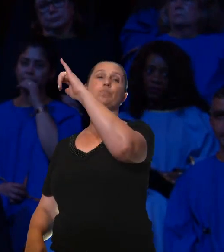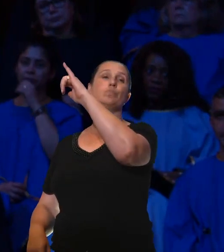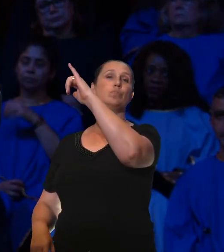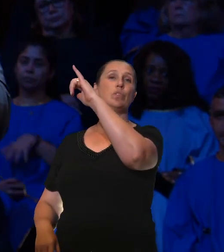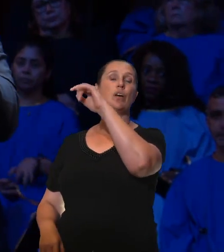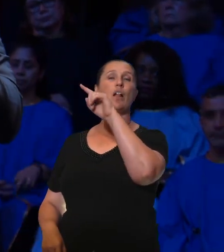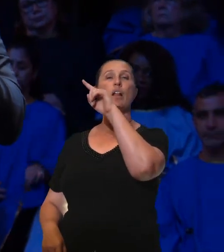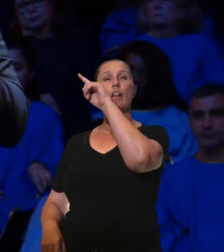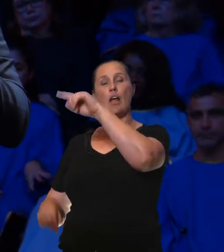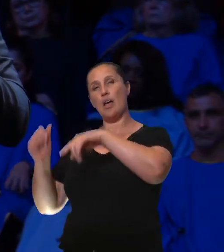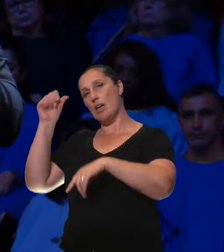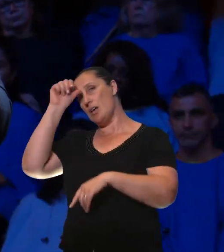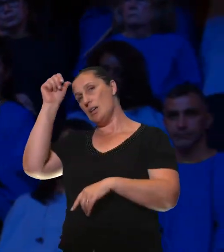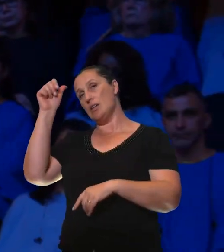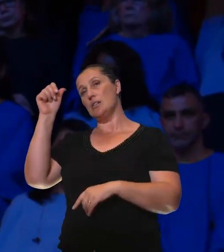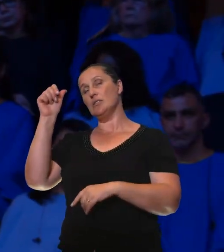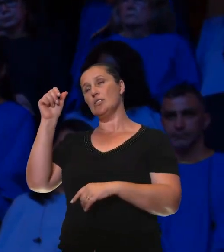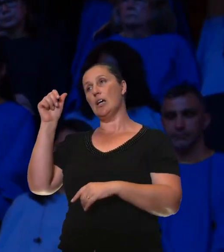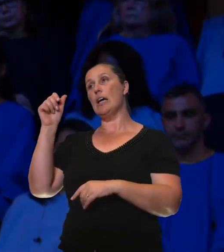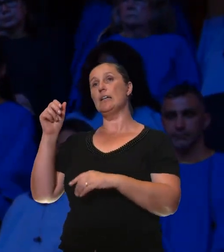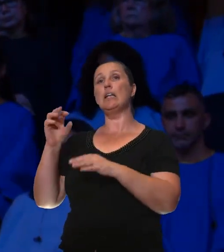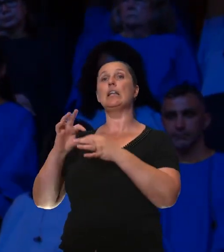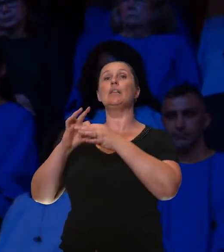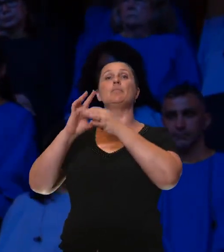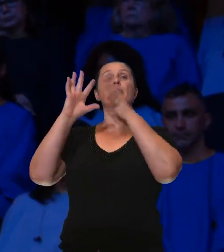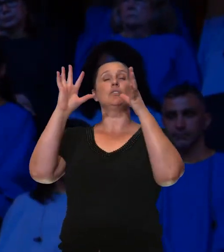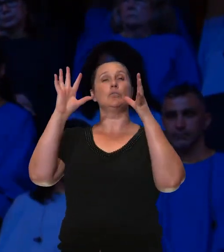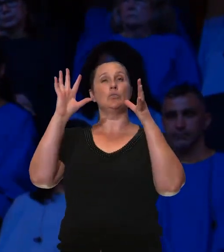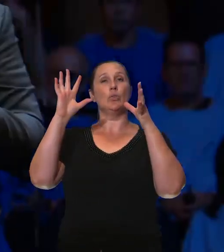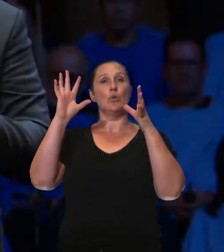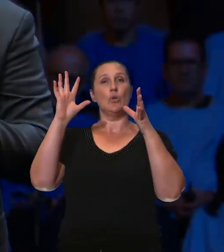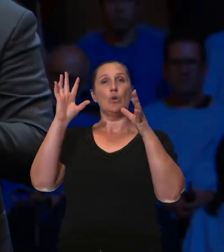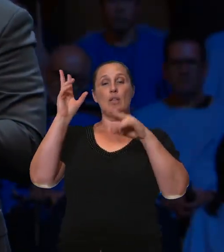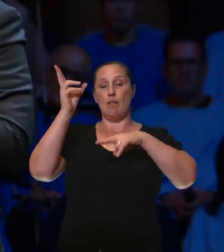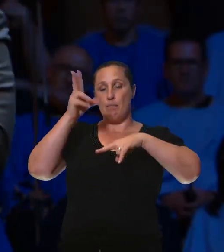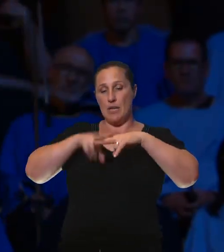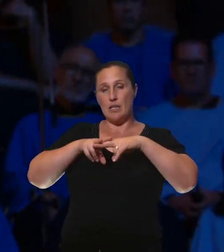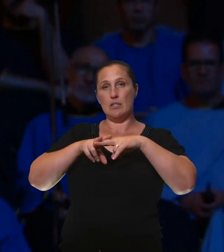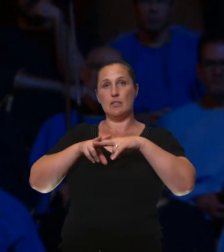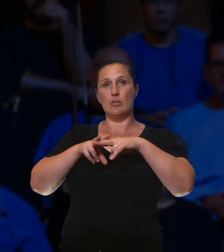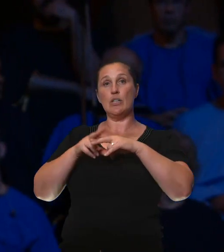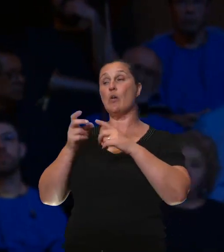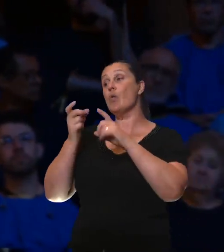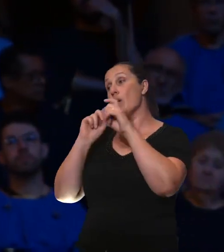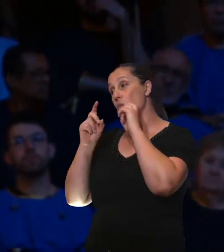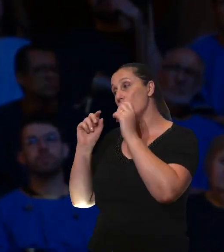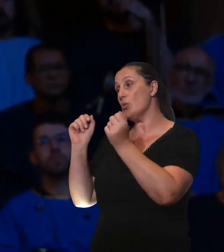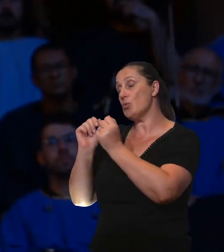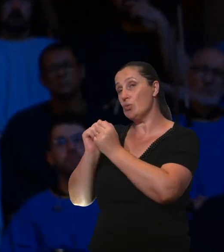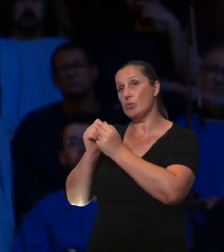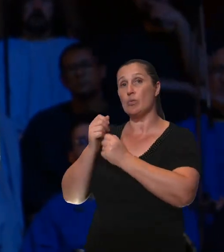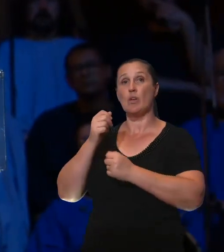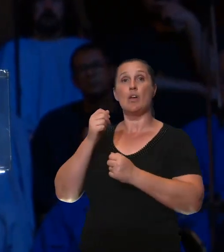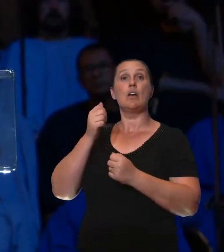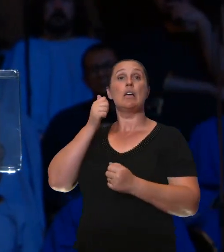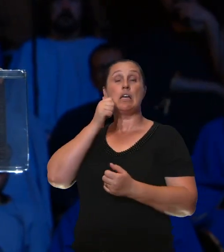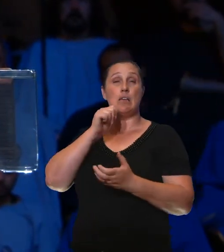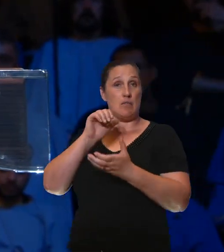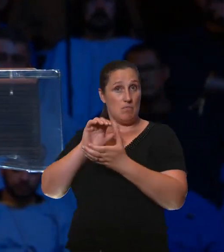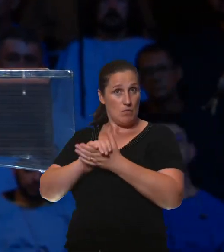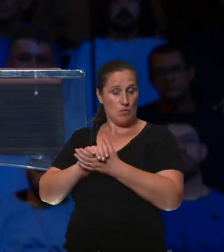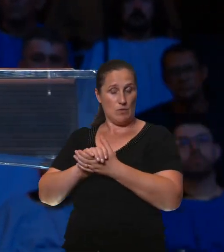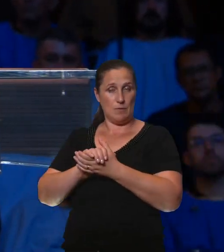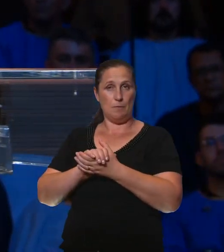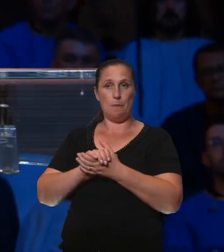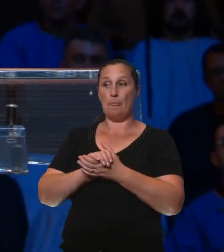advogado, tiramos ele da prisão, e eu fiz uma reunião com ele e com a sua esposa. E o nosso diretor de missões. Falei assim: pastor